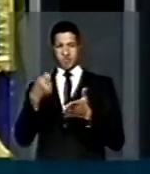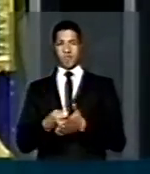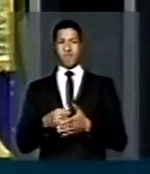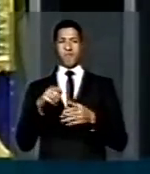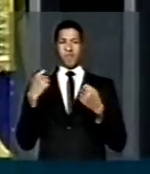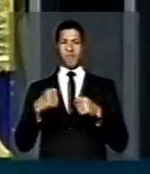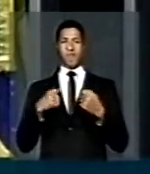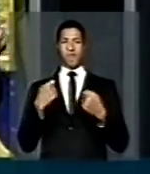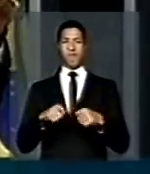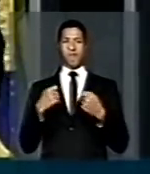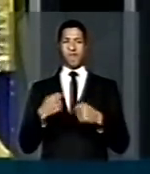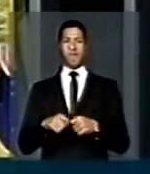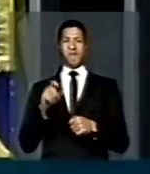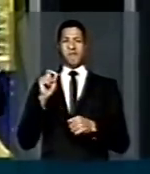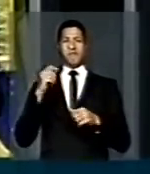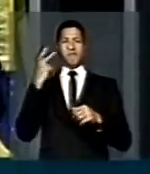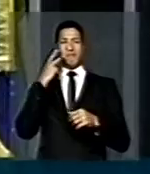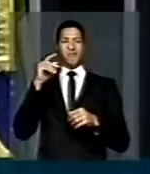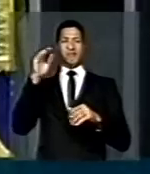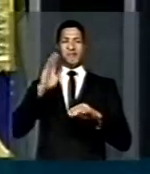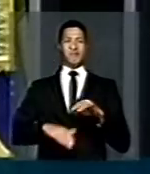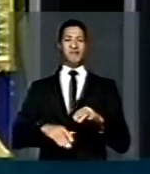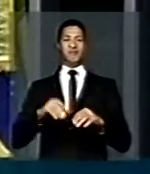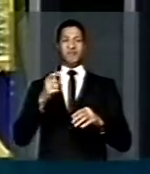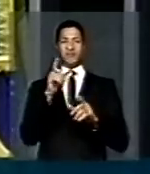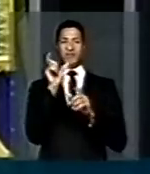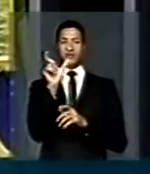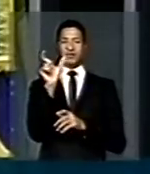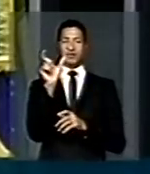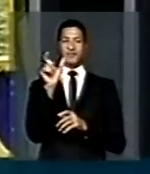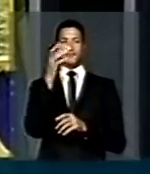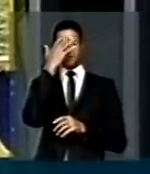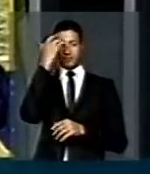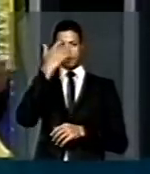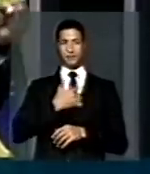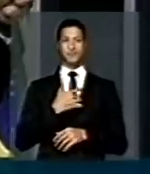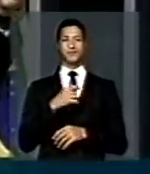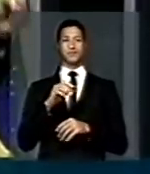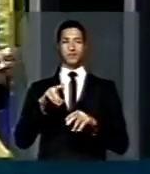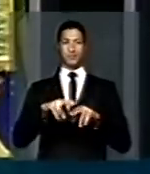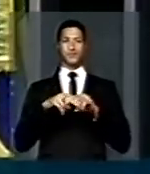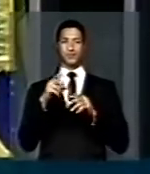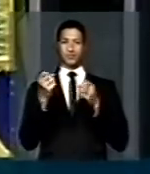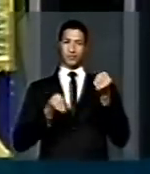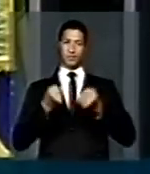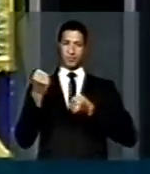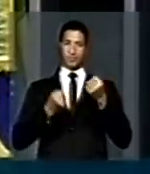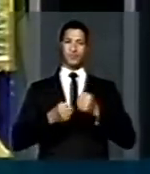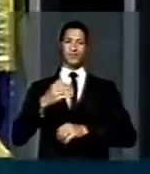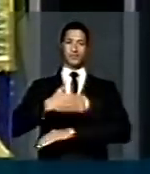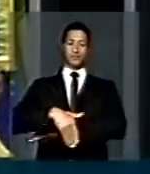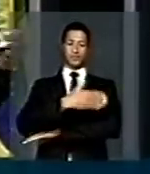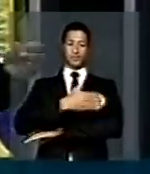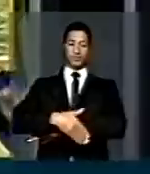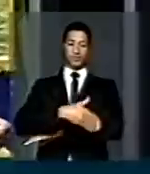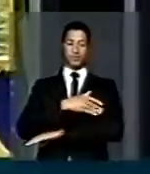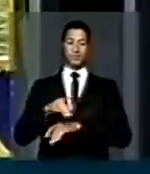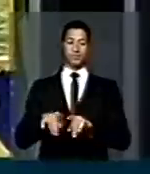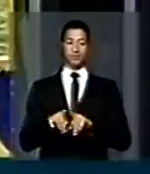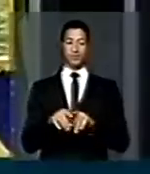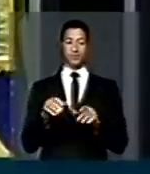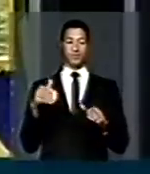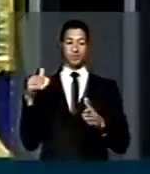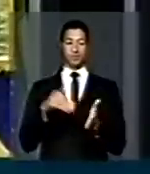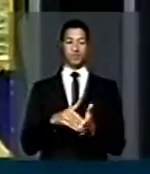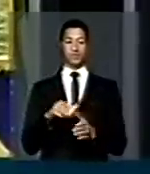necessidade de que para tirar a carteira de motorista o sujeito além do curo da direção na rua se